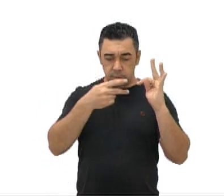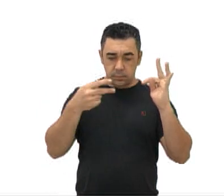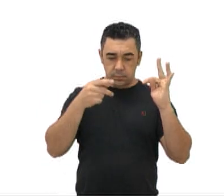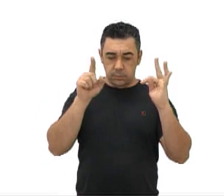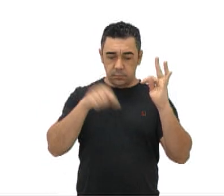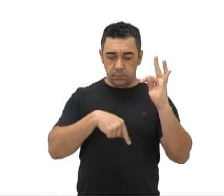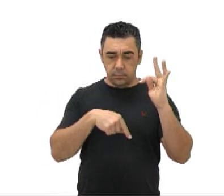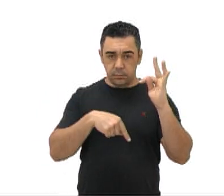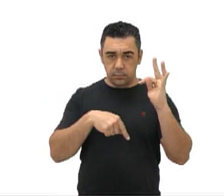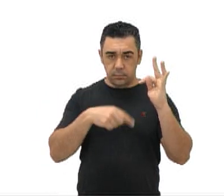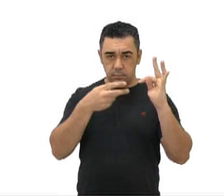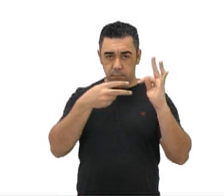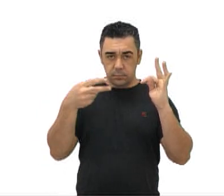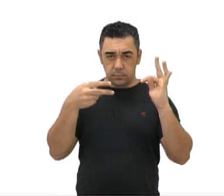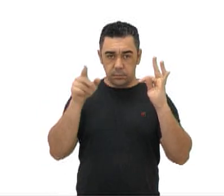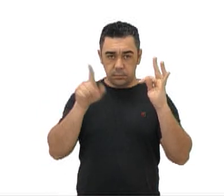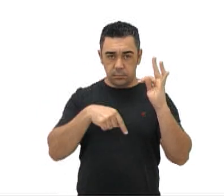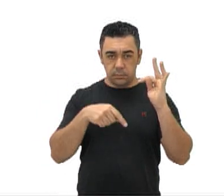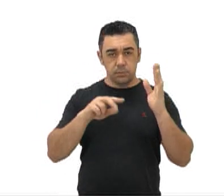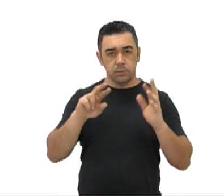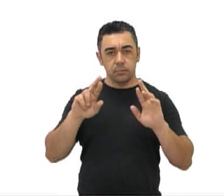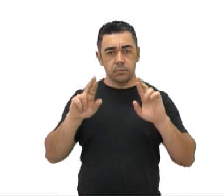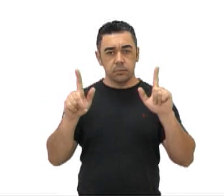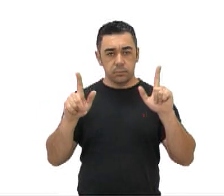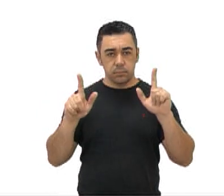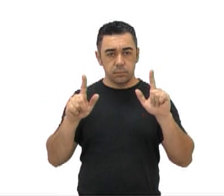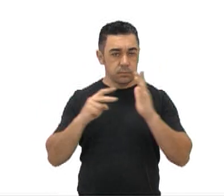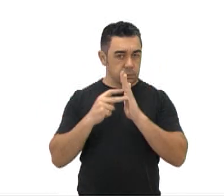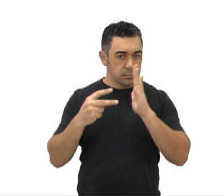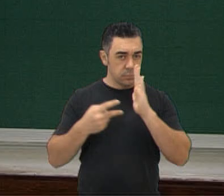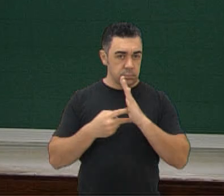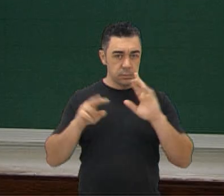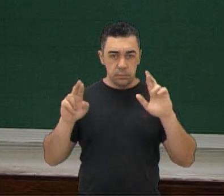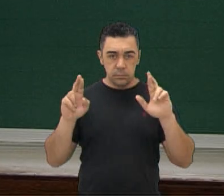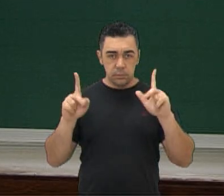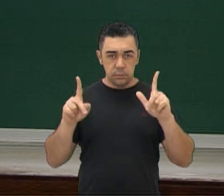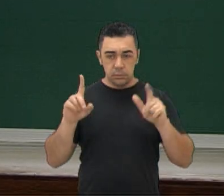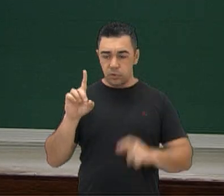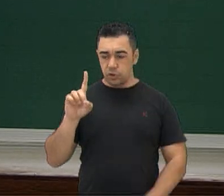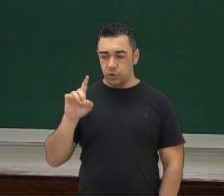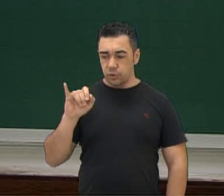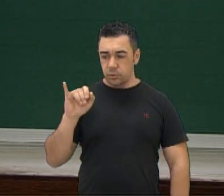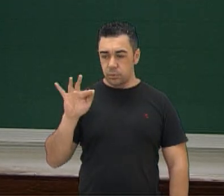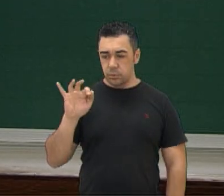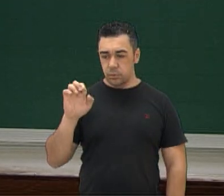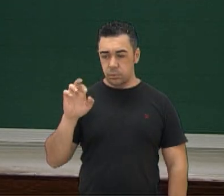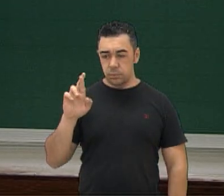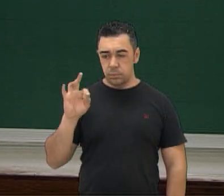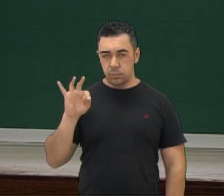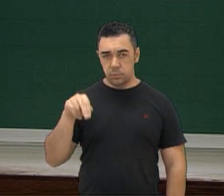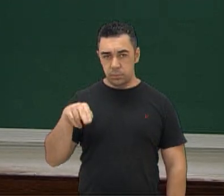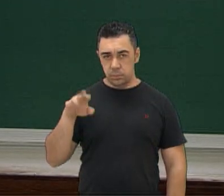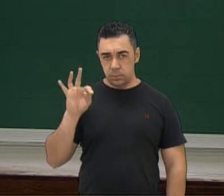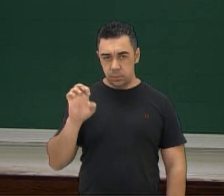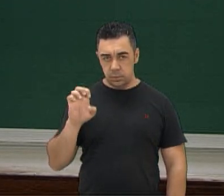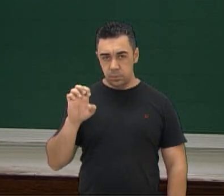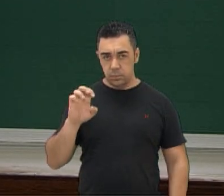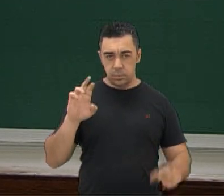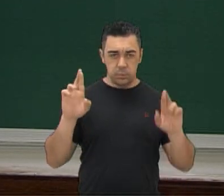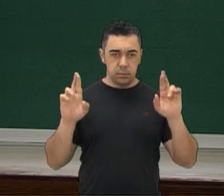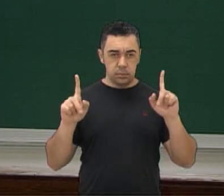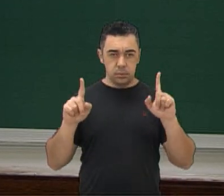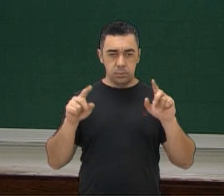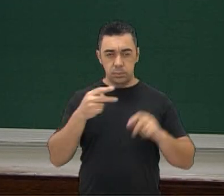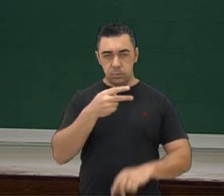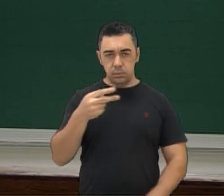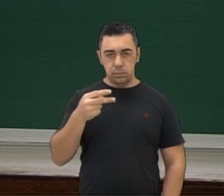representou ele com o sinal de diferente. Quando você tem um sinal de igualdade, e esse sinal é cortado, a representação